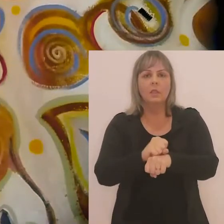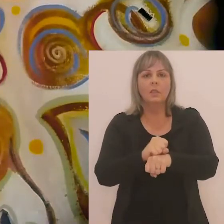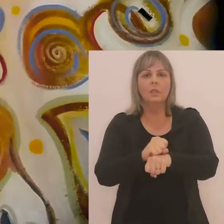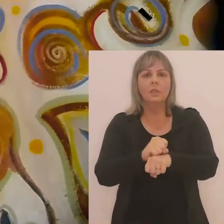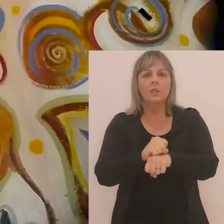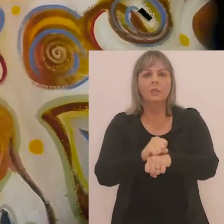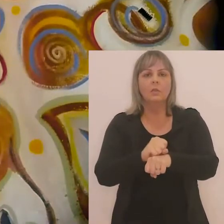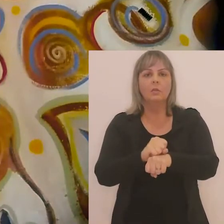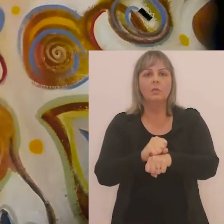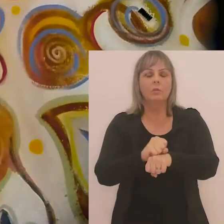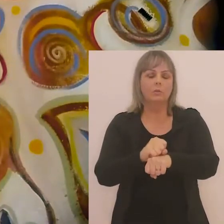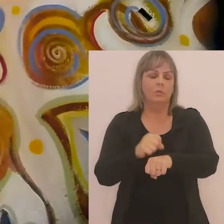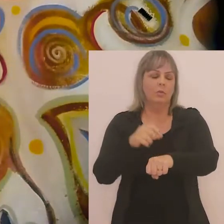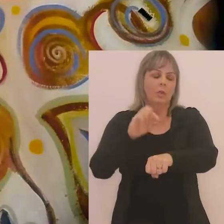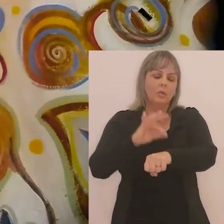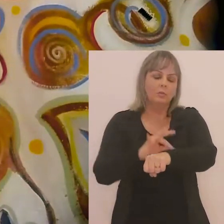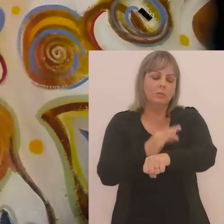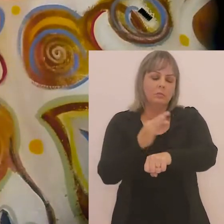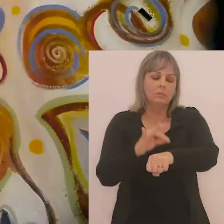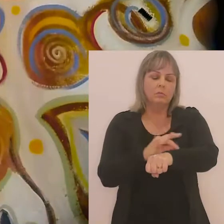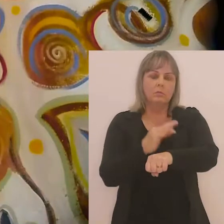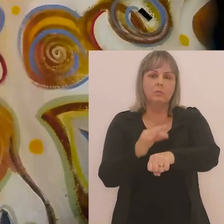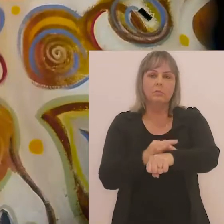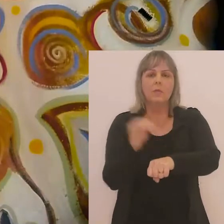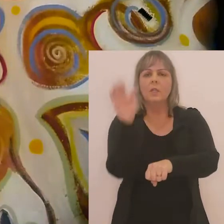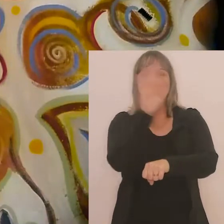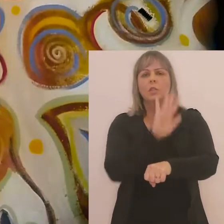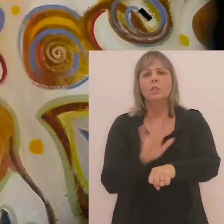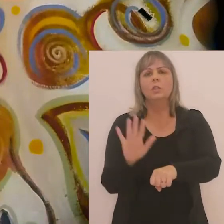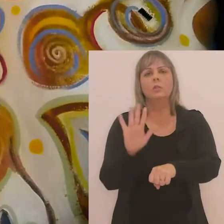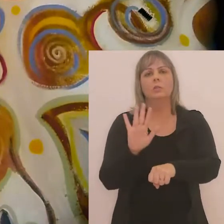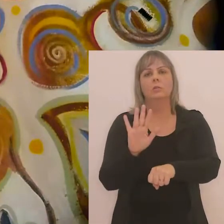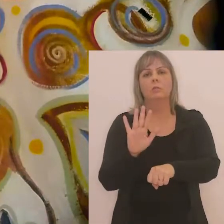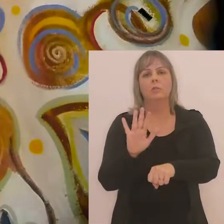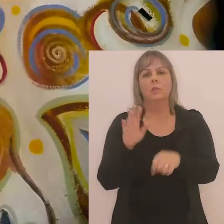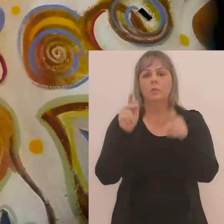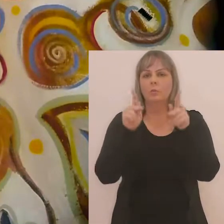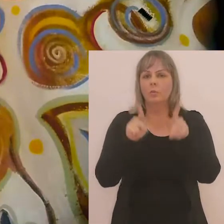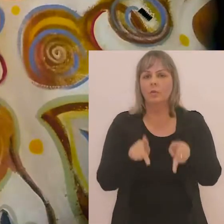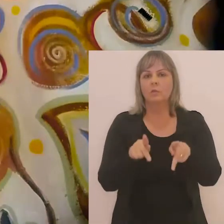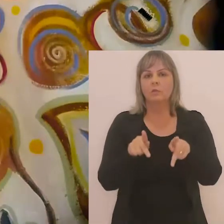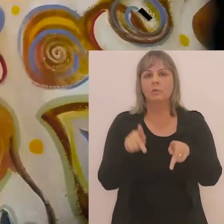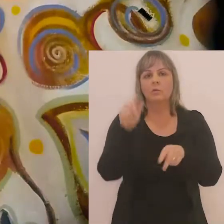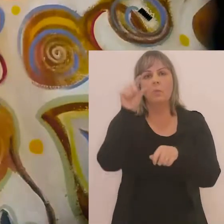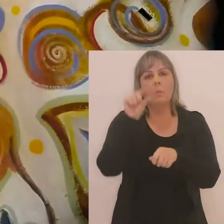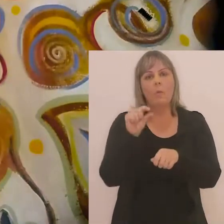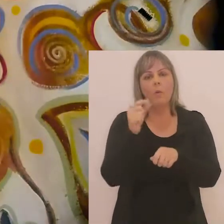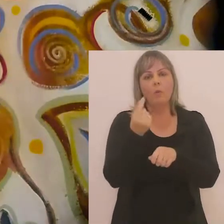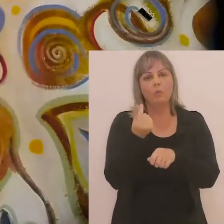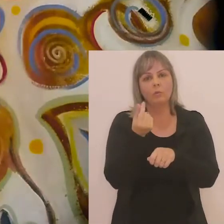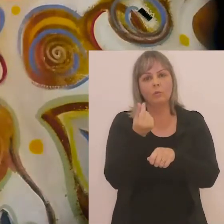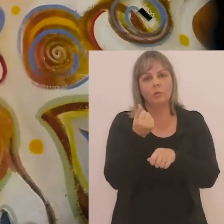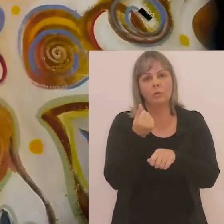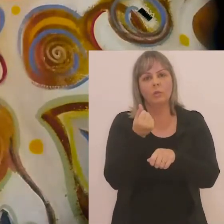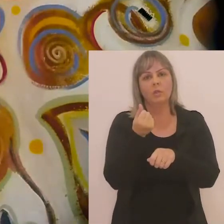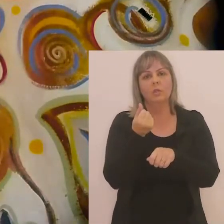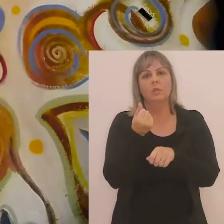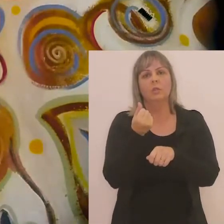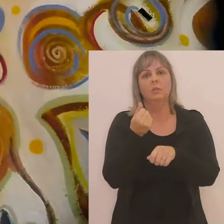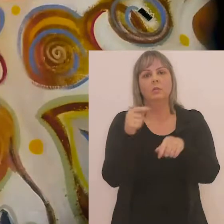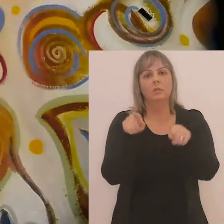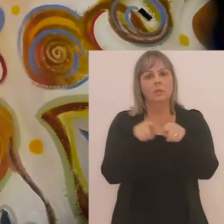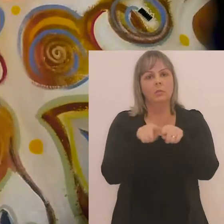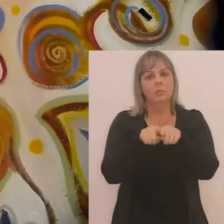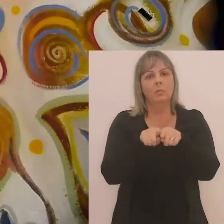padeiros pedreiros costureiras médio geralmente pessoas de poder aquisitivo mais baixo